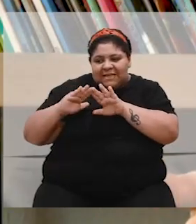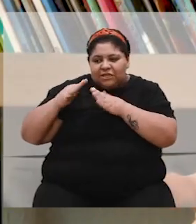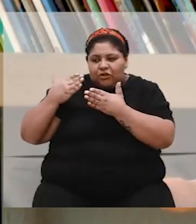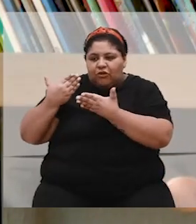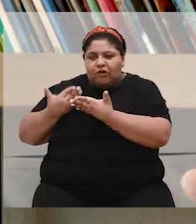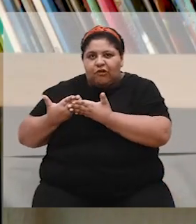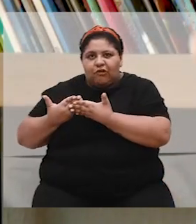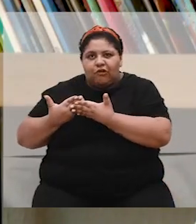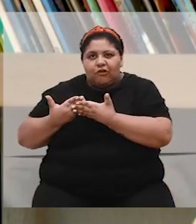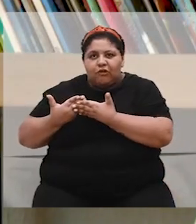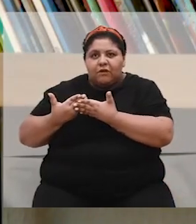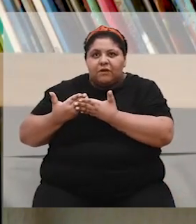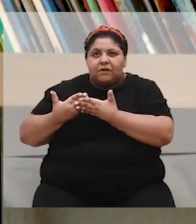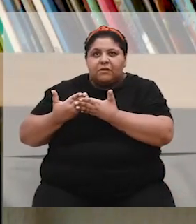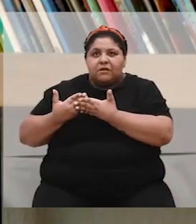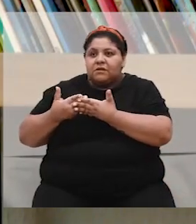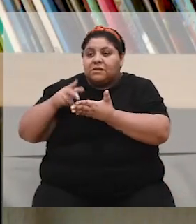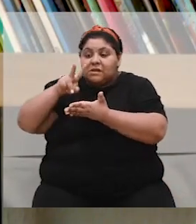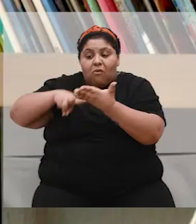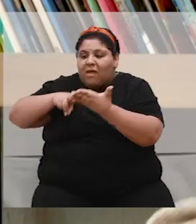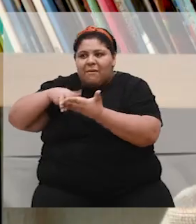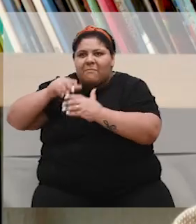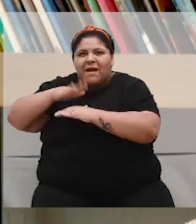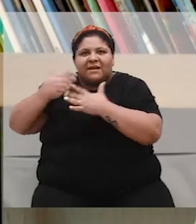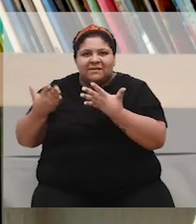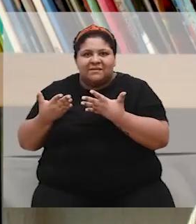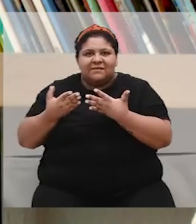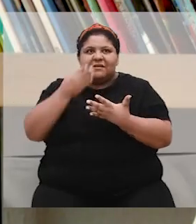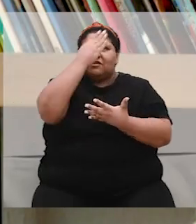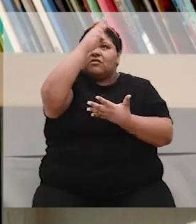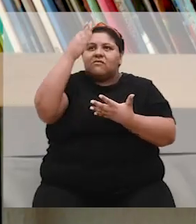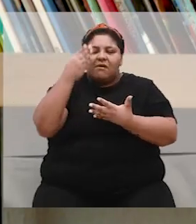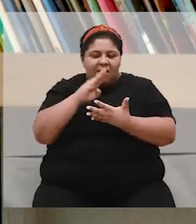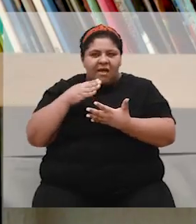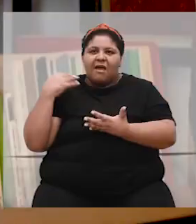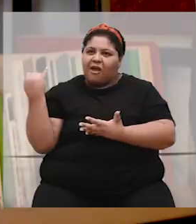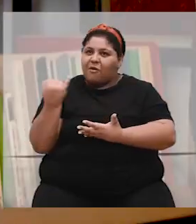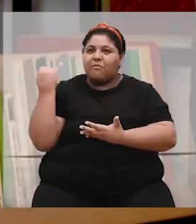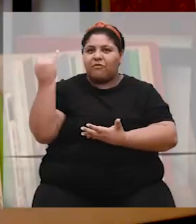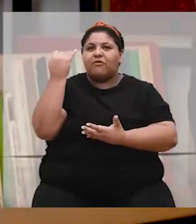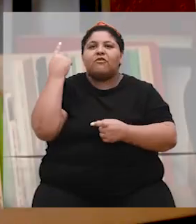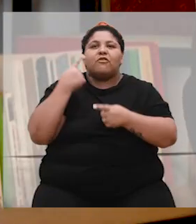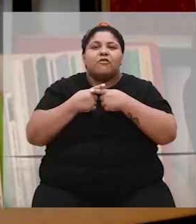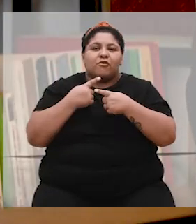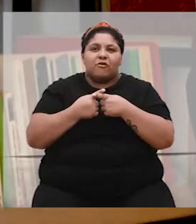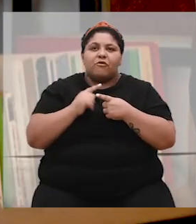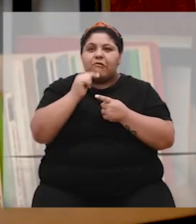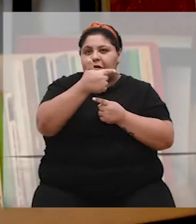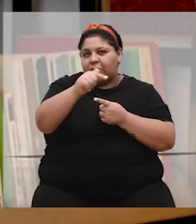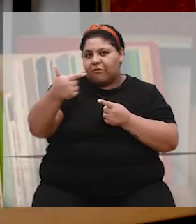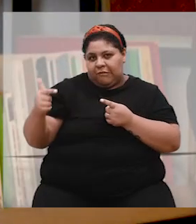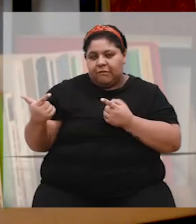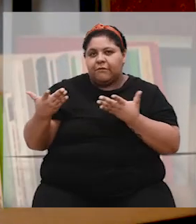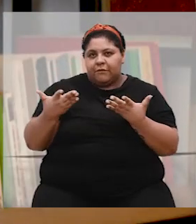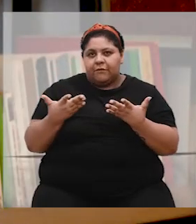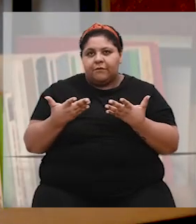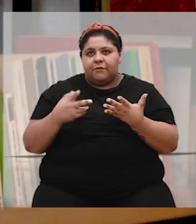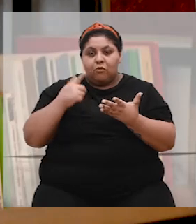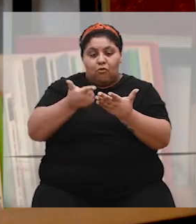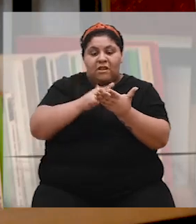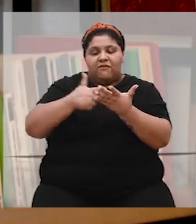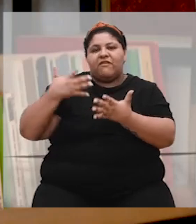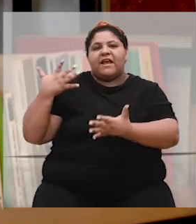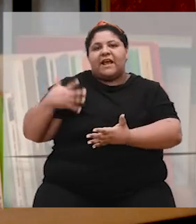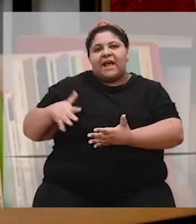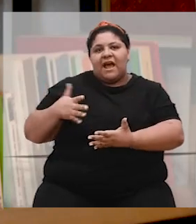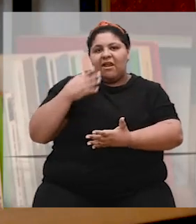desse ambiente escolar, a gente vai deixando de ler. E aí, a biblioteca é fundamental nisso, porque uma das outras